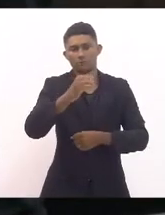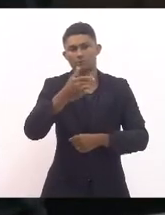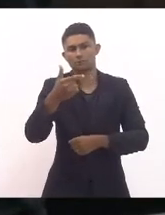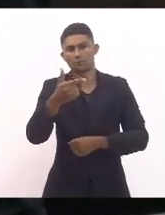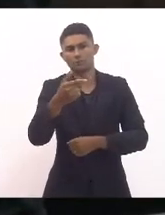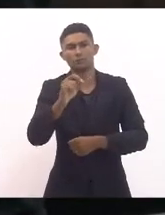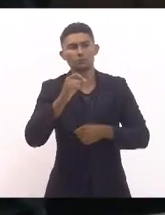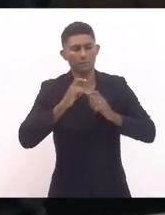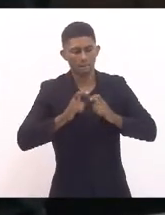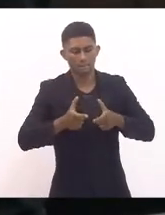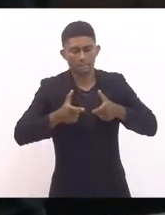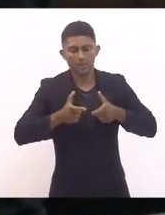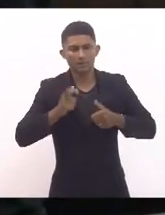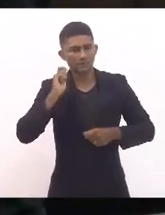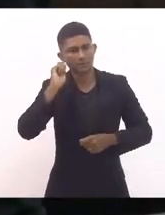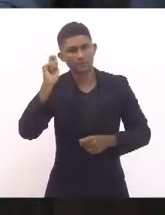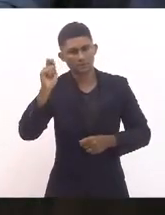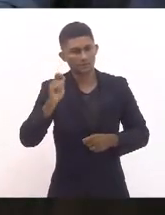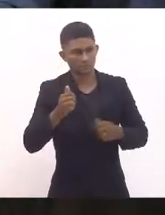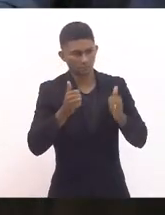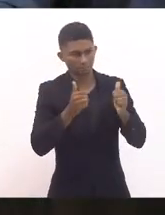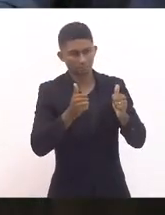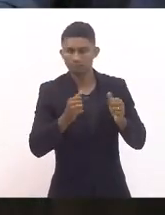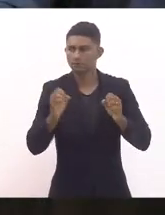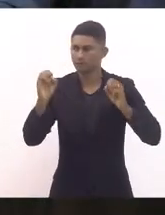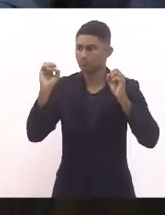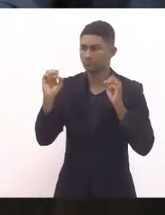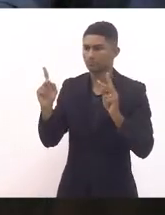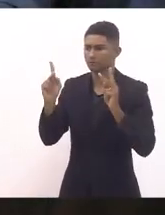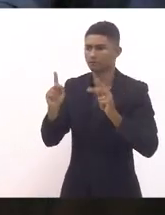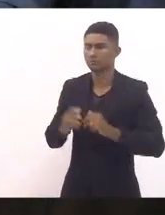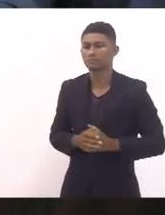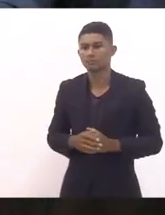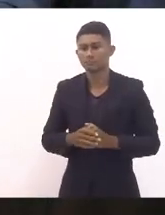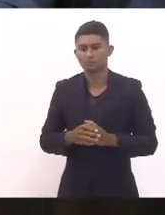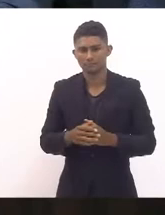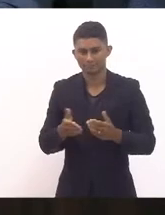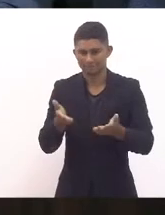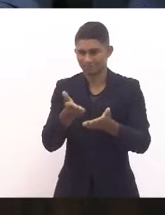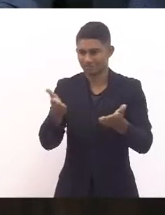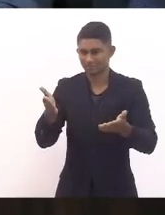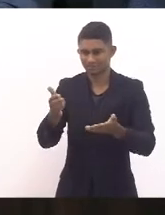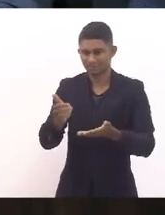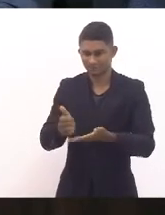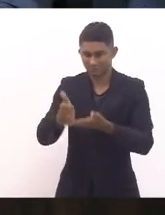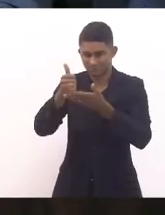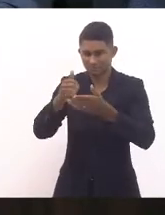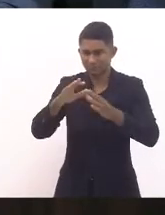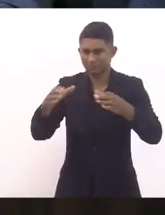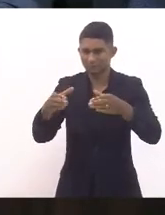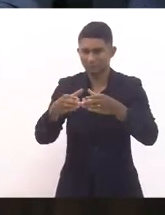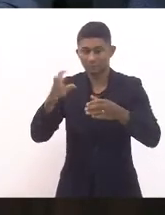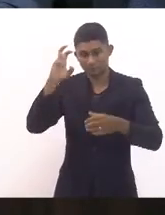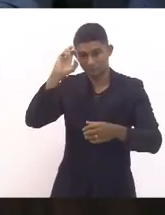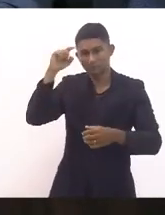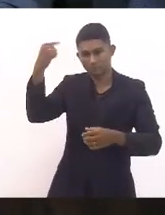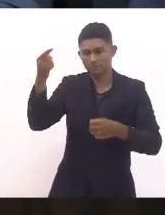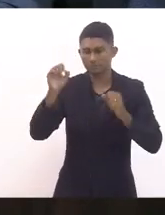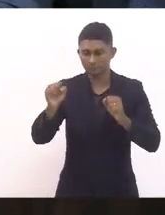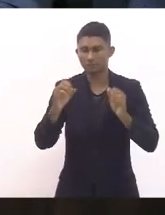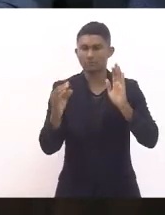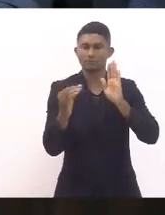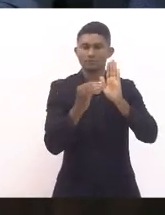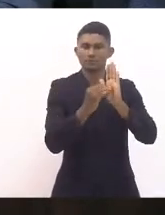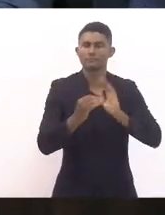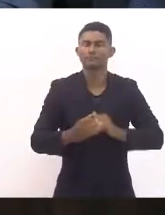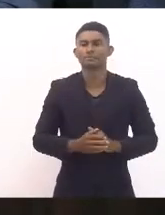Medalha Tiradentes. Ok. Atenção, assessoria, para a próxima quinta-feira pode republicar.